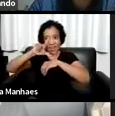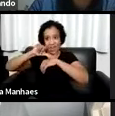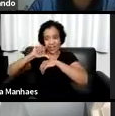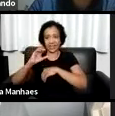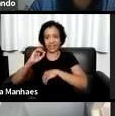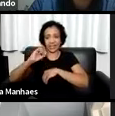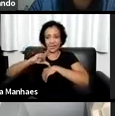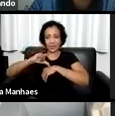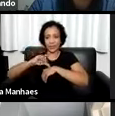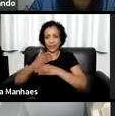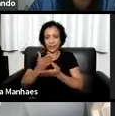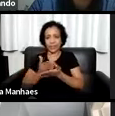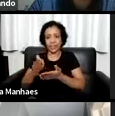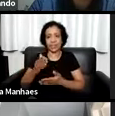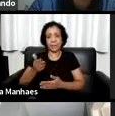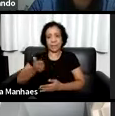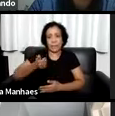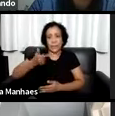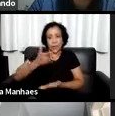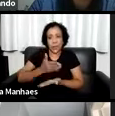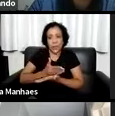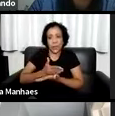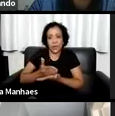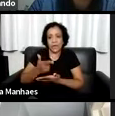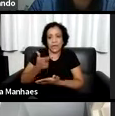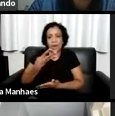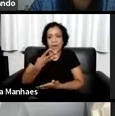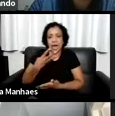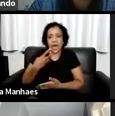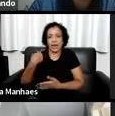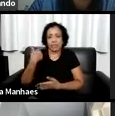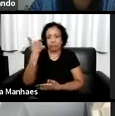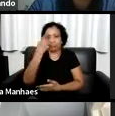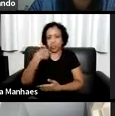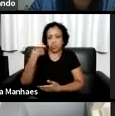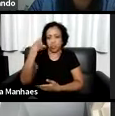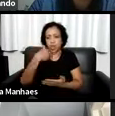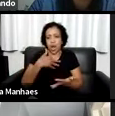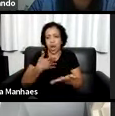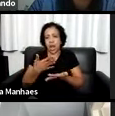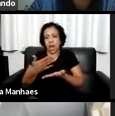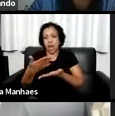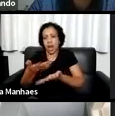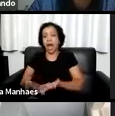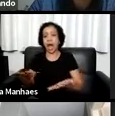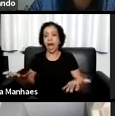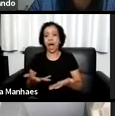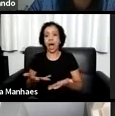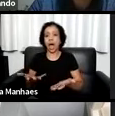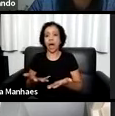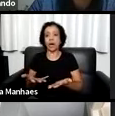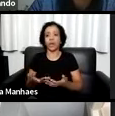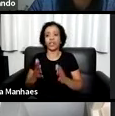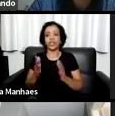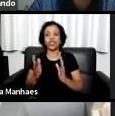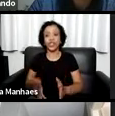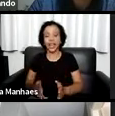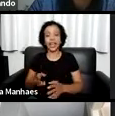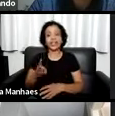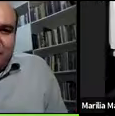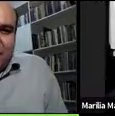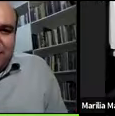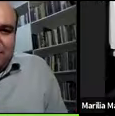Estamos concluindo aos 25 minutos, daqui 2 ou 3 minutos, desta terça-feira. O interessante é que